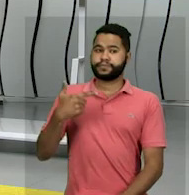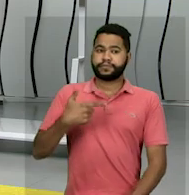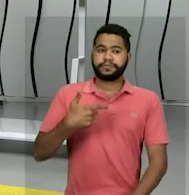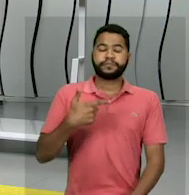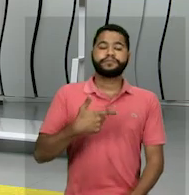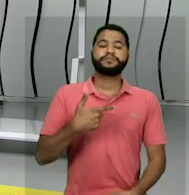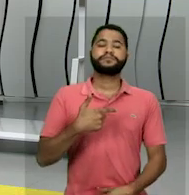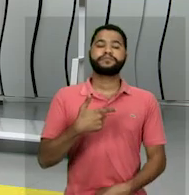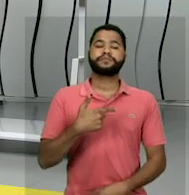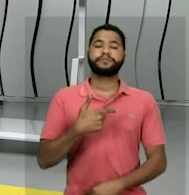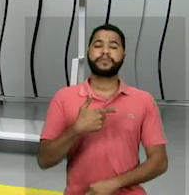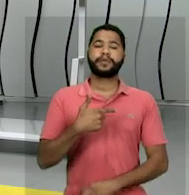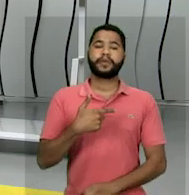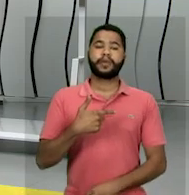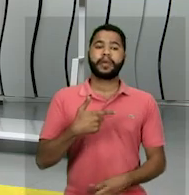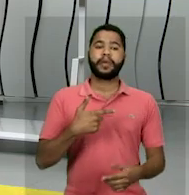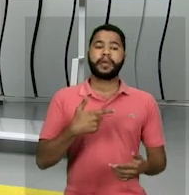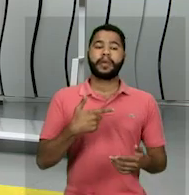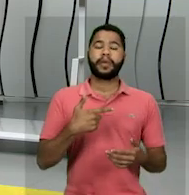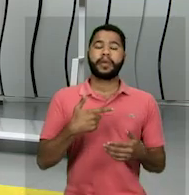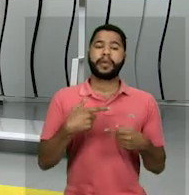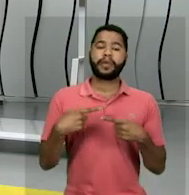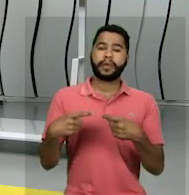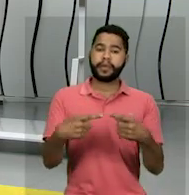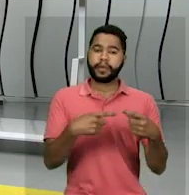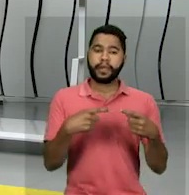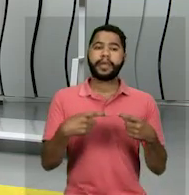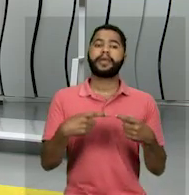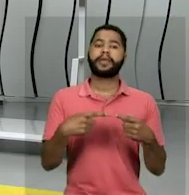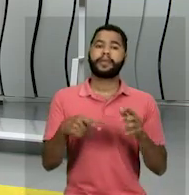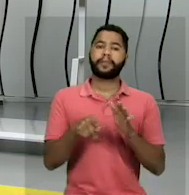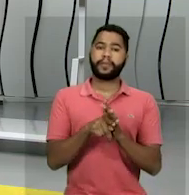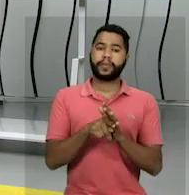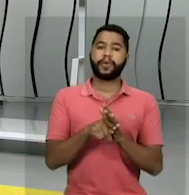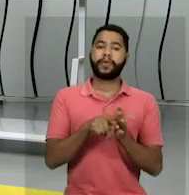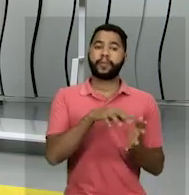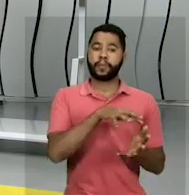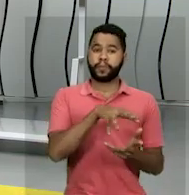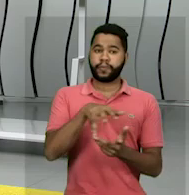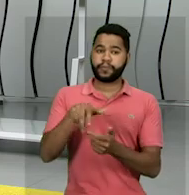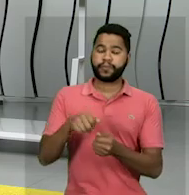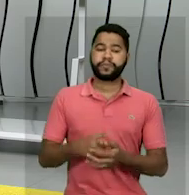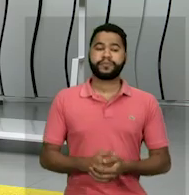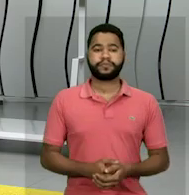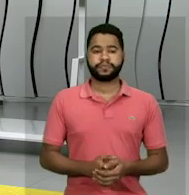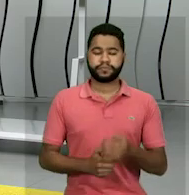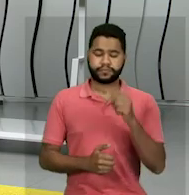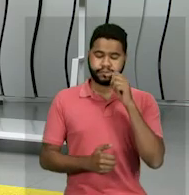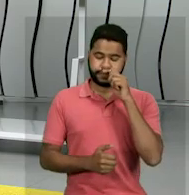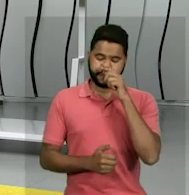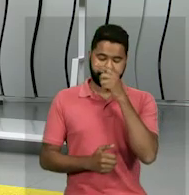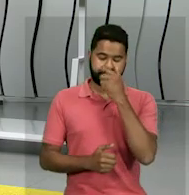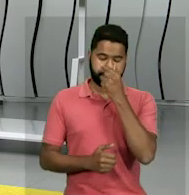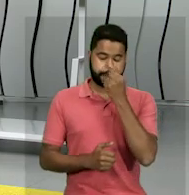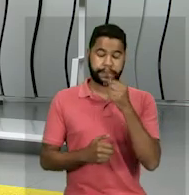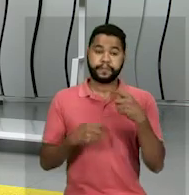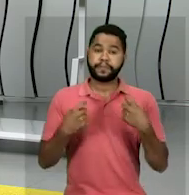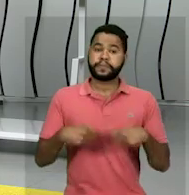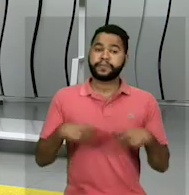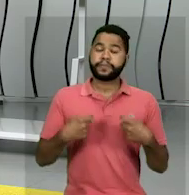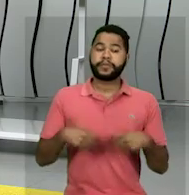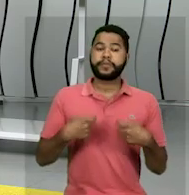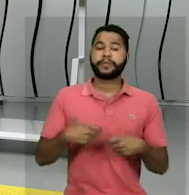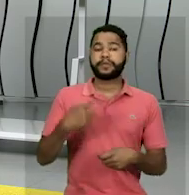Mundial também, então aí, principalmente nesse contexto do Estado Novo, vivendo a Segunda Guerra Mundial. E nós precisamos de levar